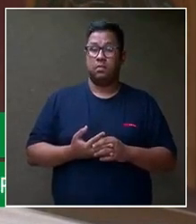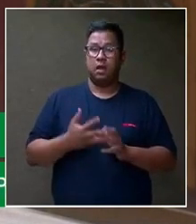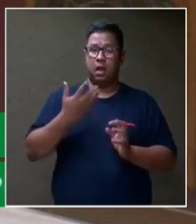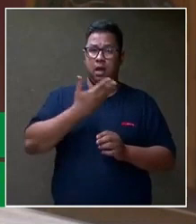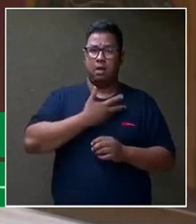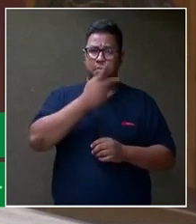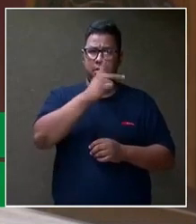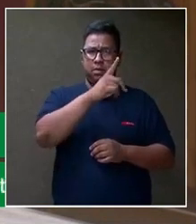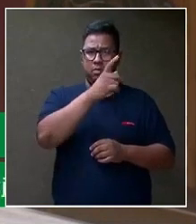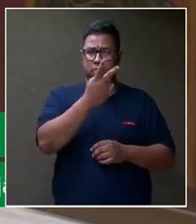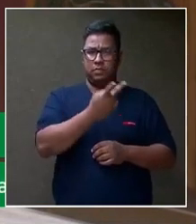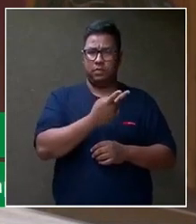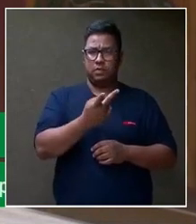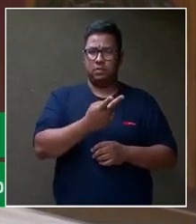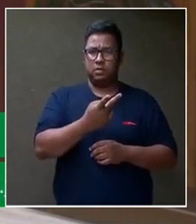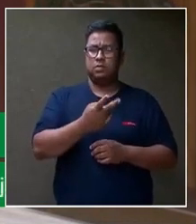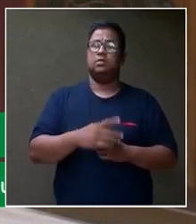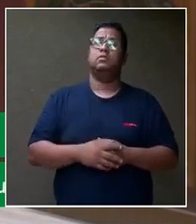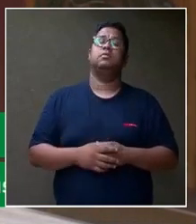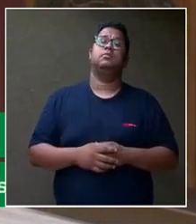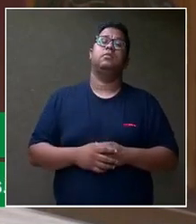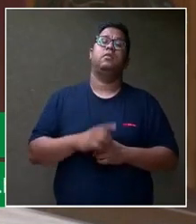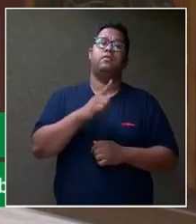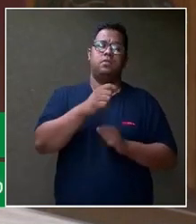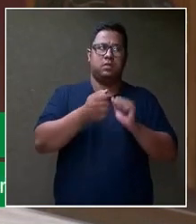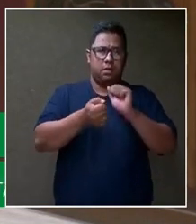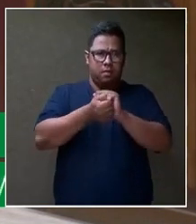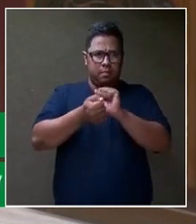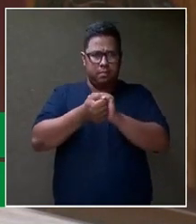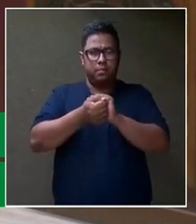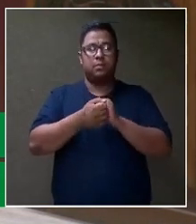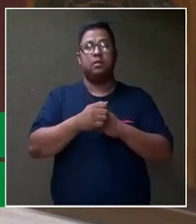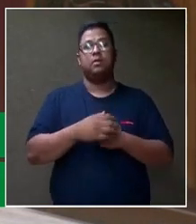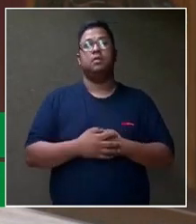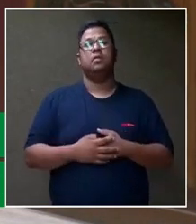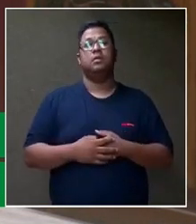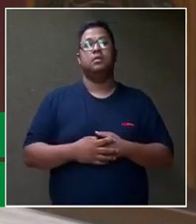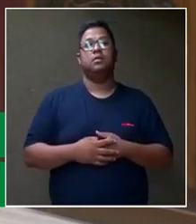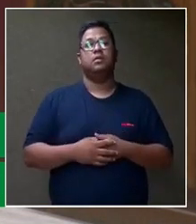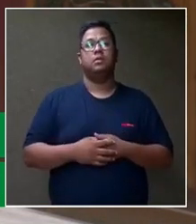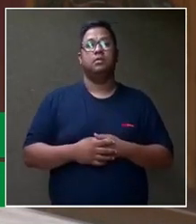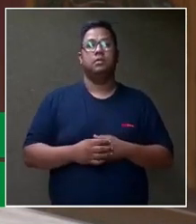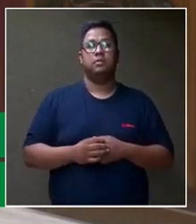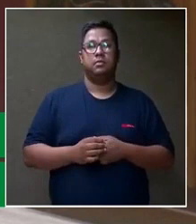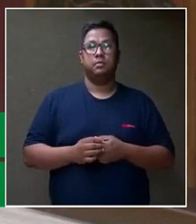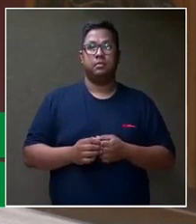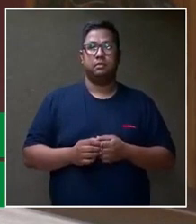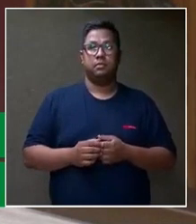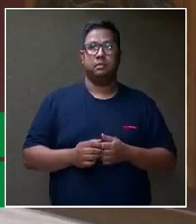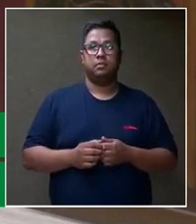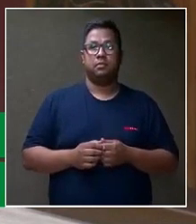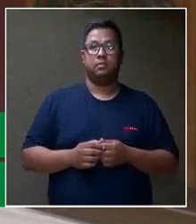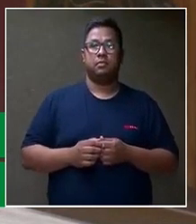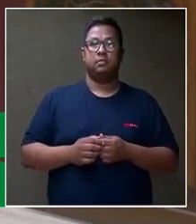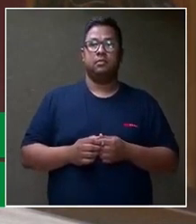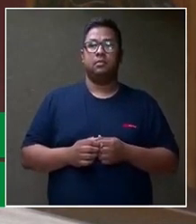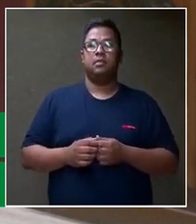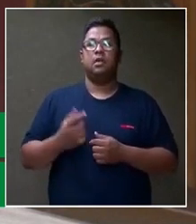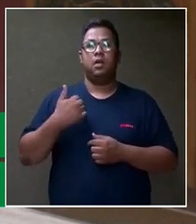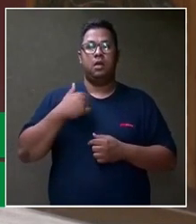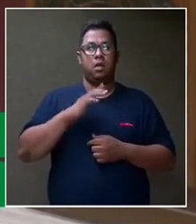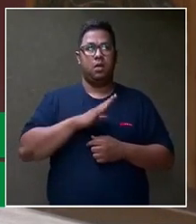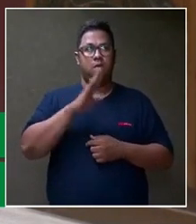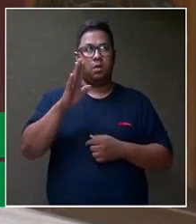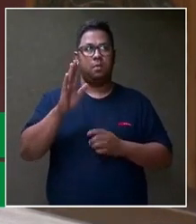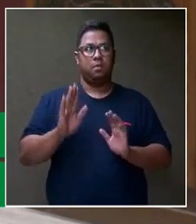amigos comuns de vocês? Que não, conversava com a... não. Você era mais próxima dela? É, no momento estava sendo a mais próxima. Aí ela, eu ia para uma festa